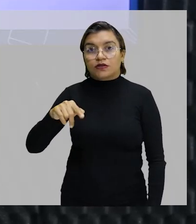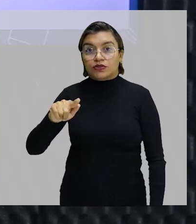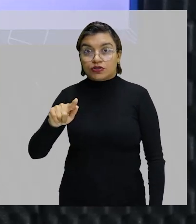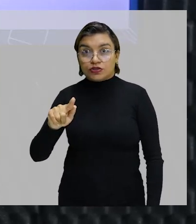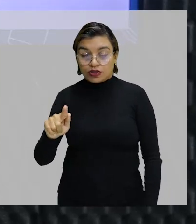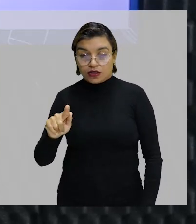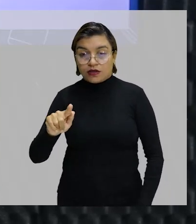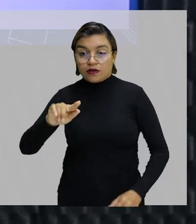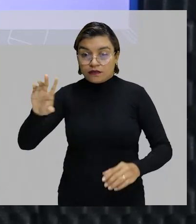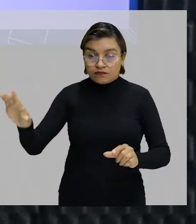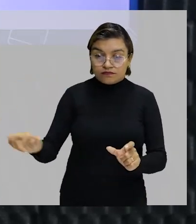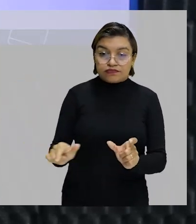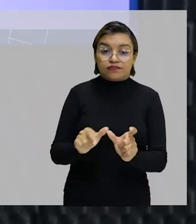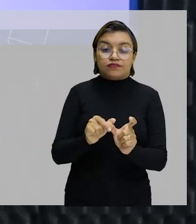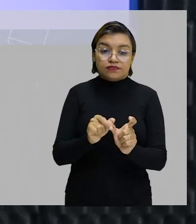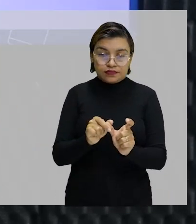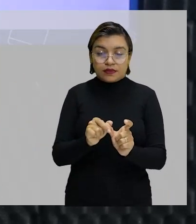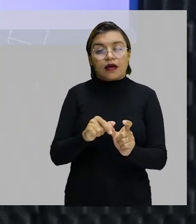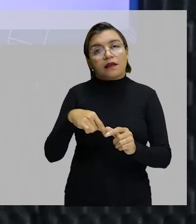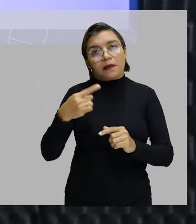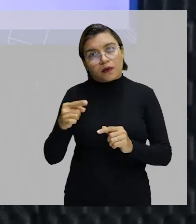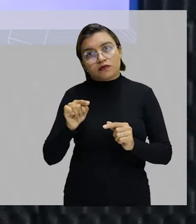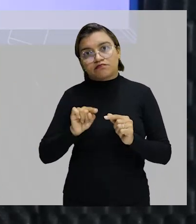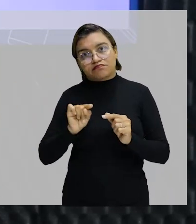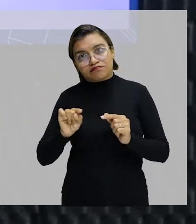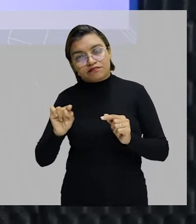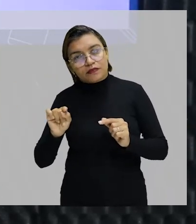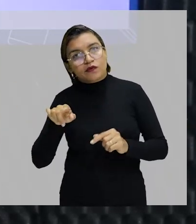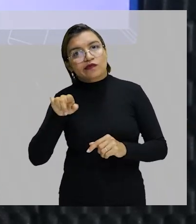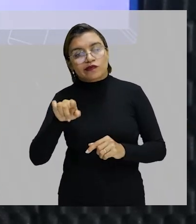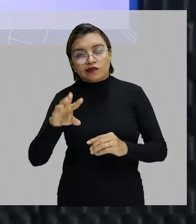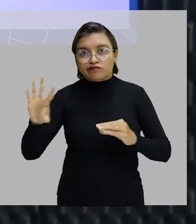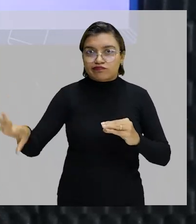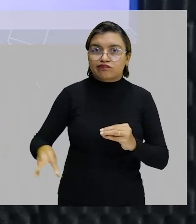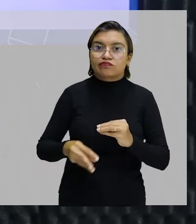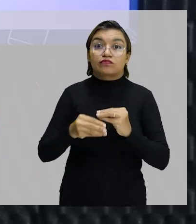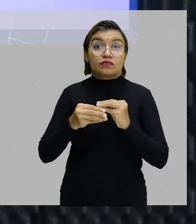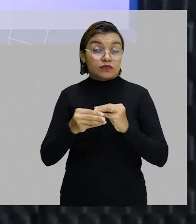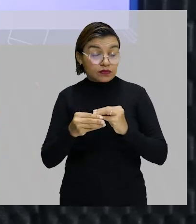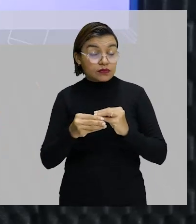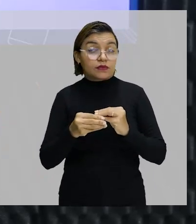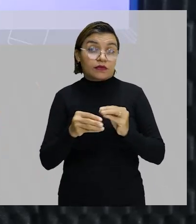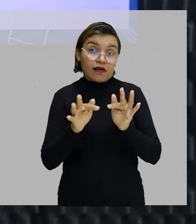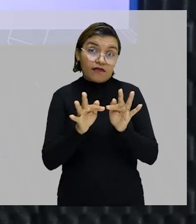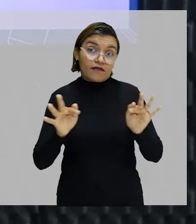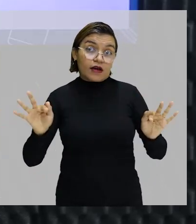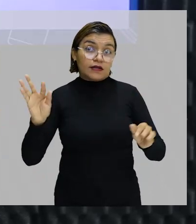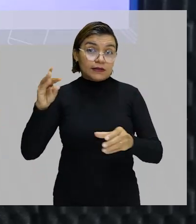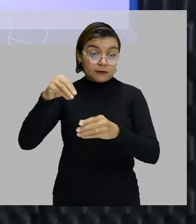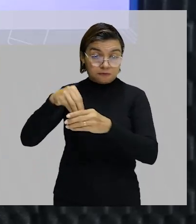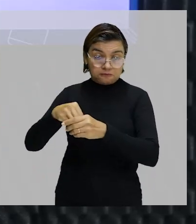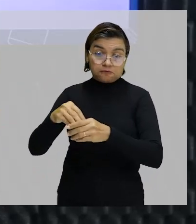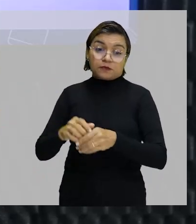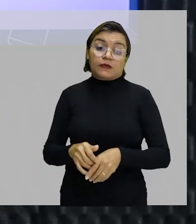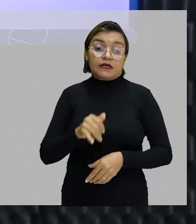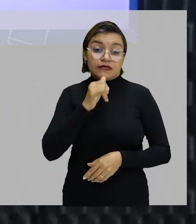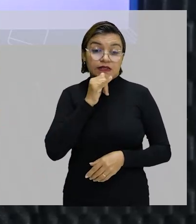a reticência refere a um possível complemento que você pode inserir dentro da sentença. Exemplo, they